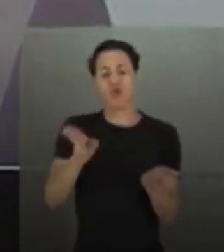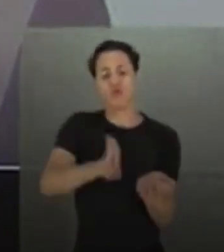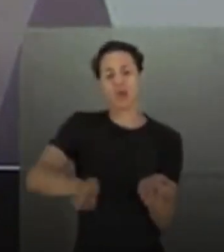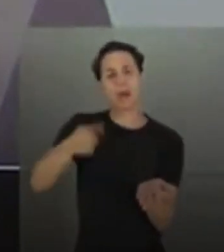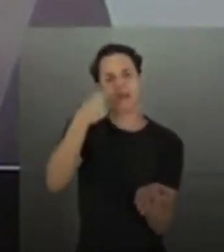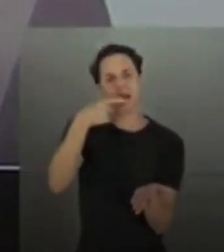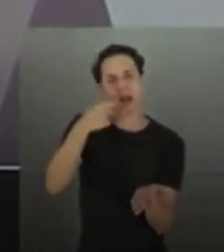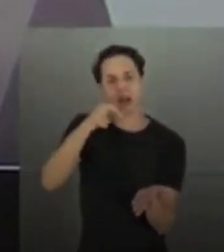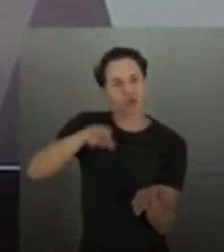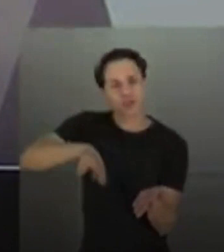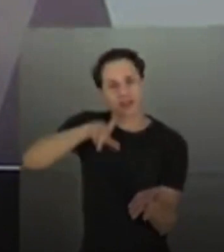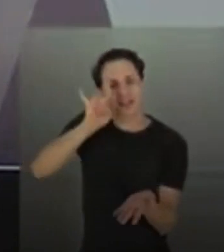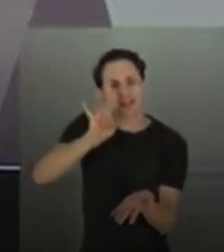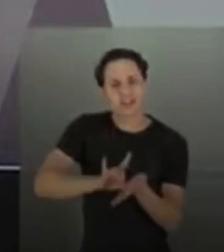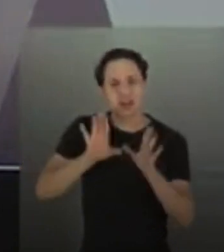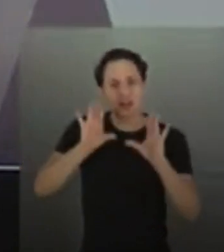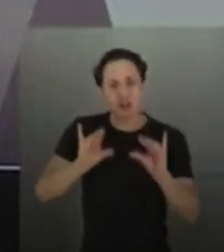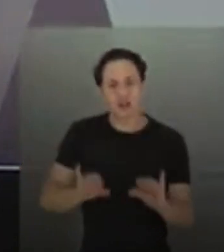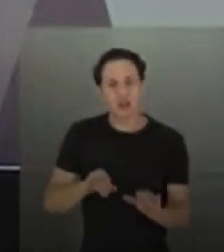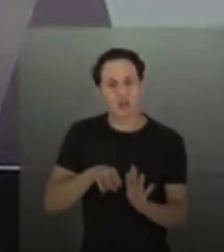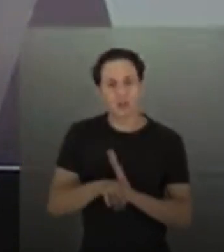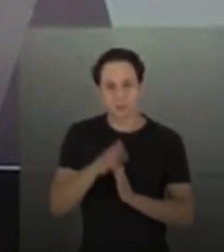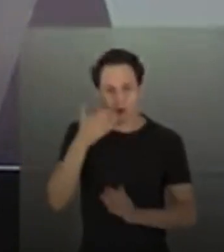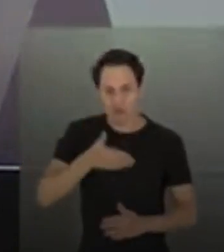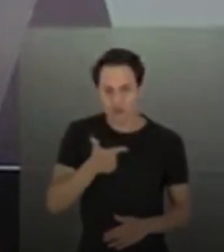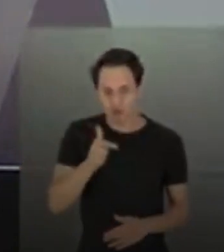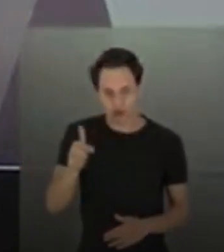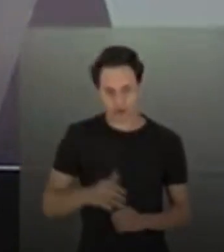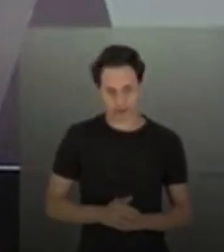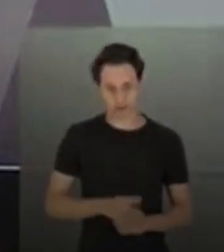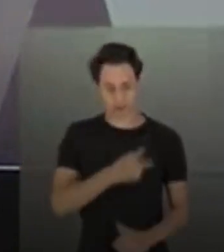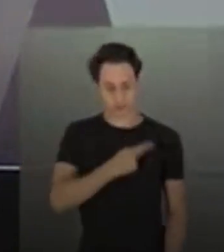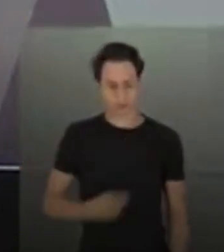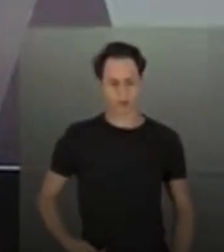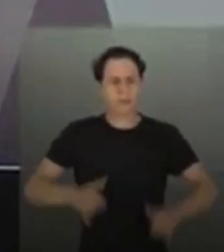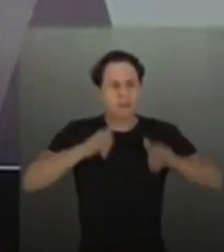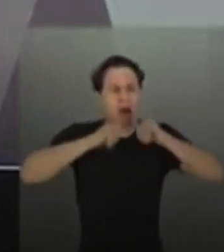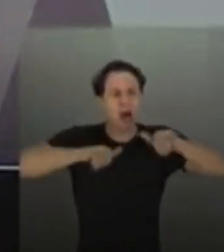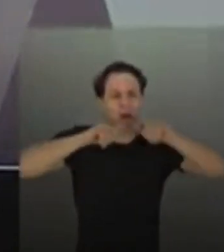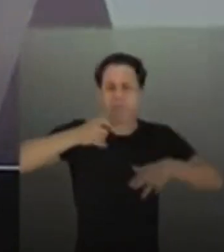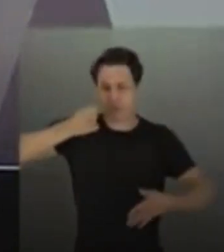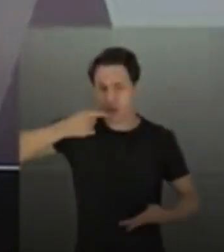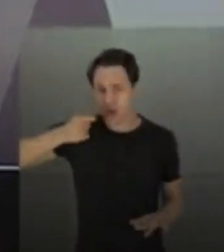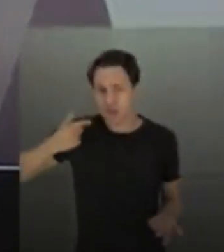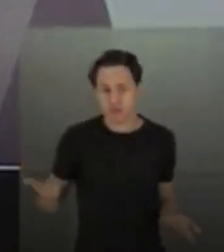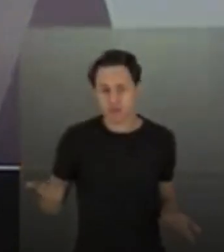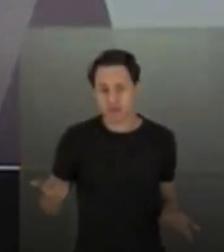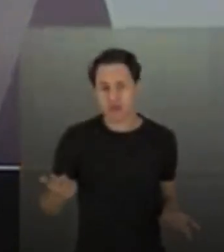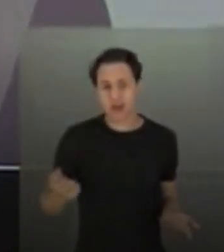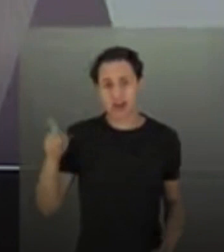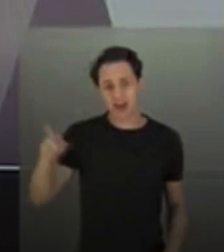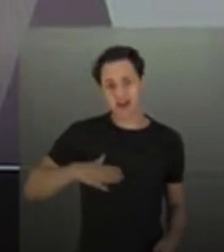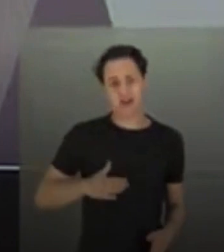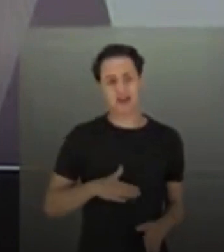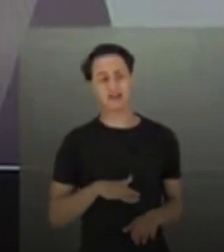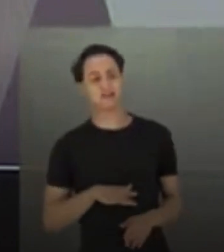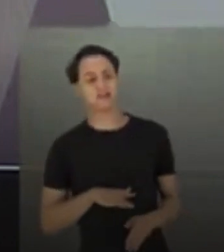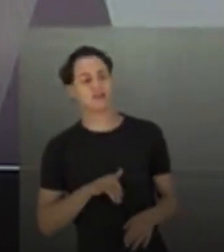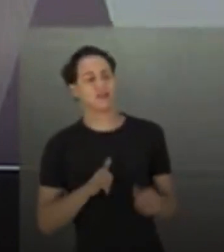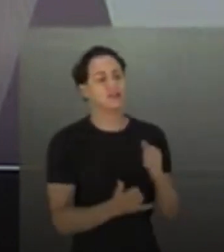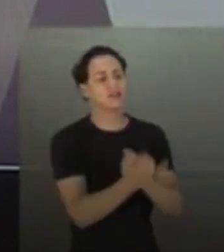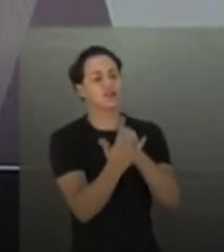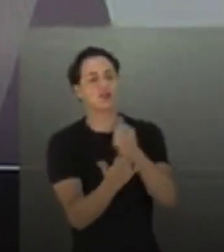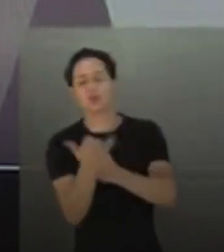medicamentos ineficazes comprovadamente, o presidente que fez propaganda de medicamentos, o presidente que enganou o povo brasileiro e